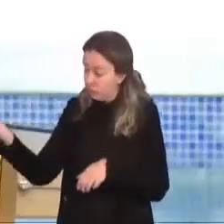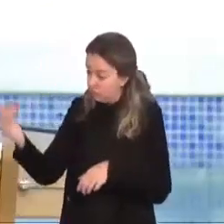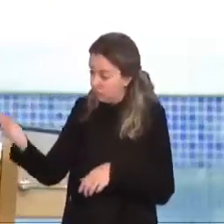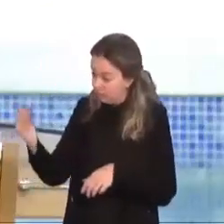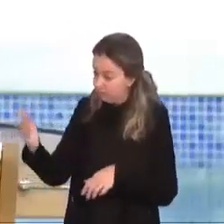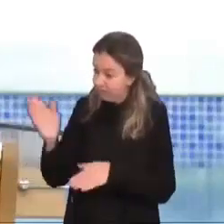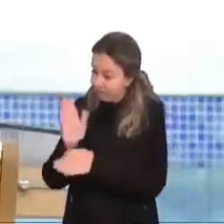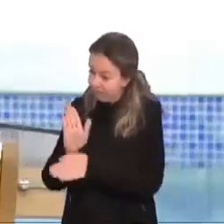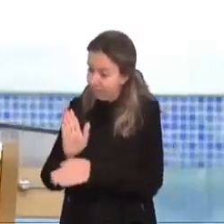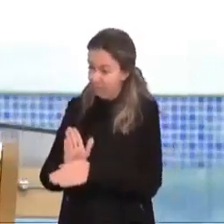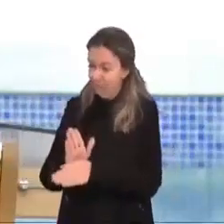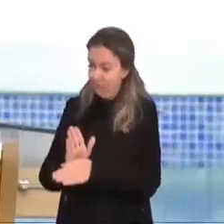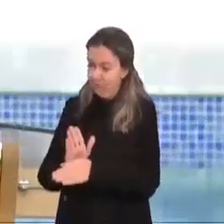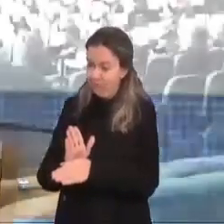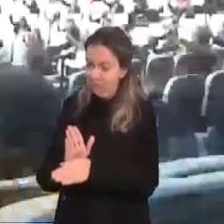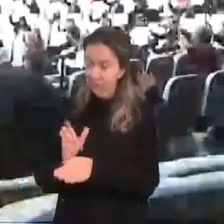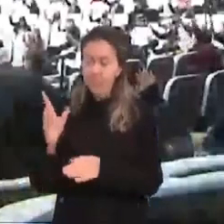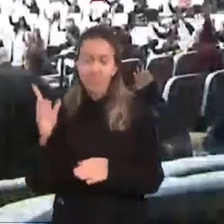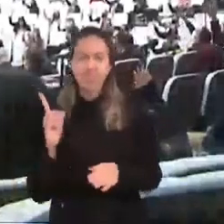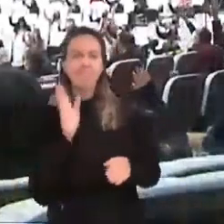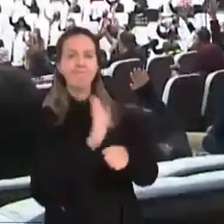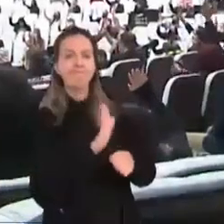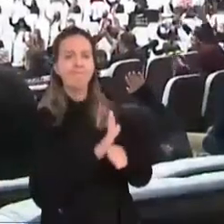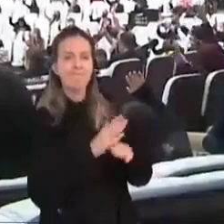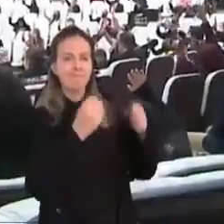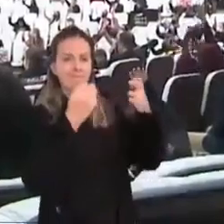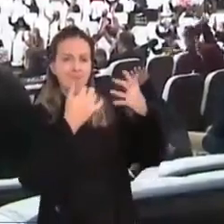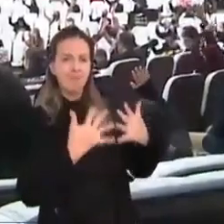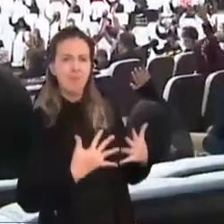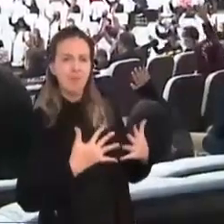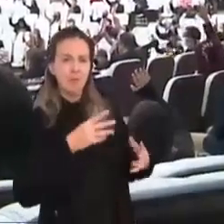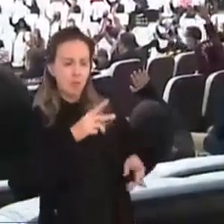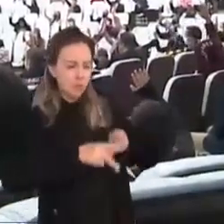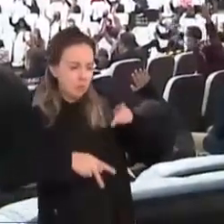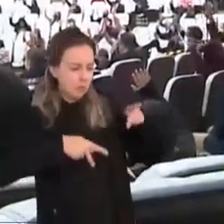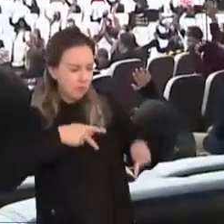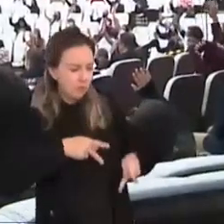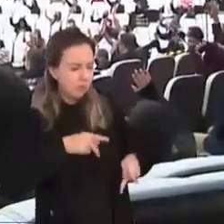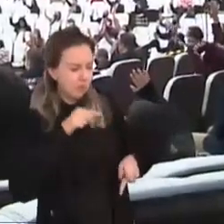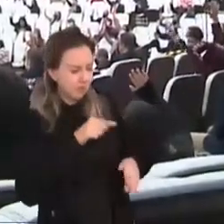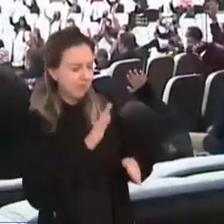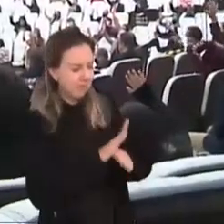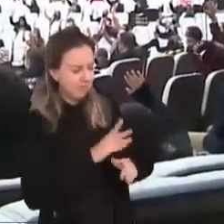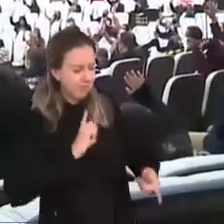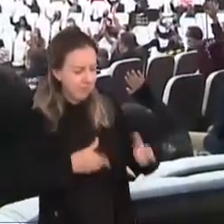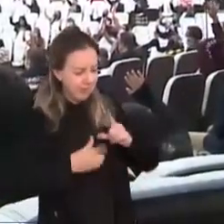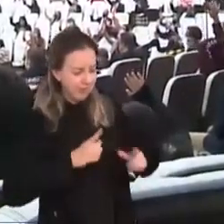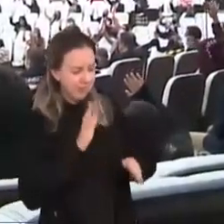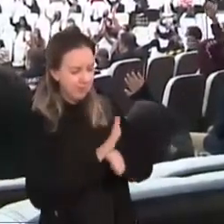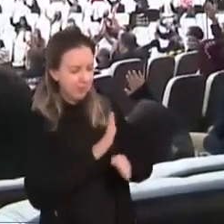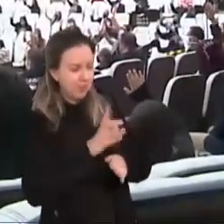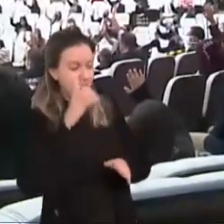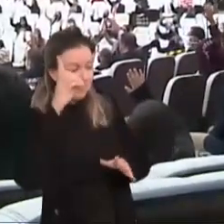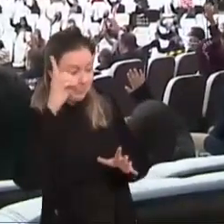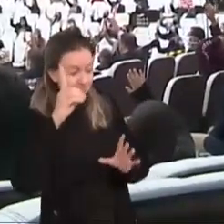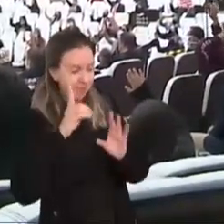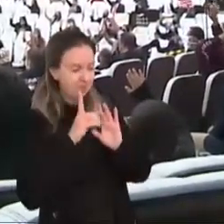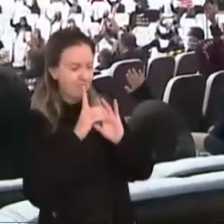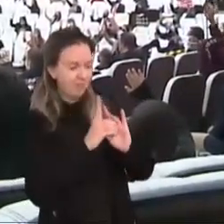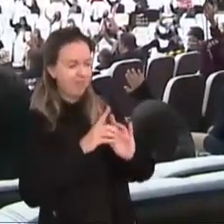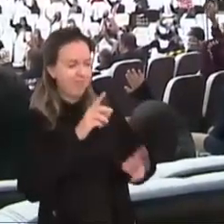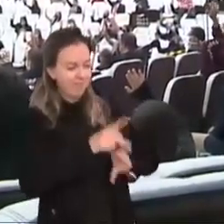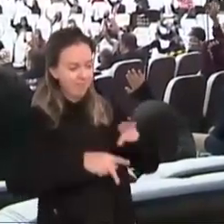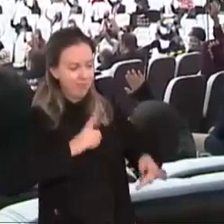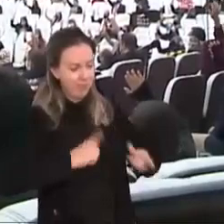Levante uma de suas mãos aos céus. Se na tua casa se levantar um altar de oração,